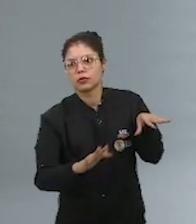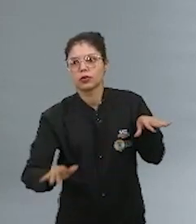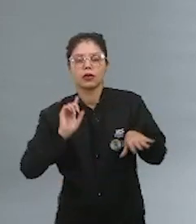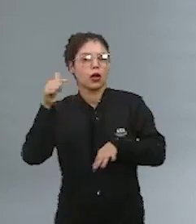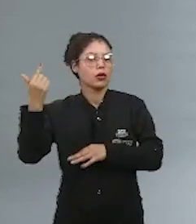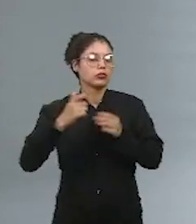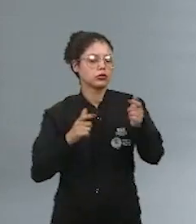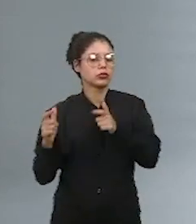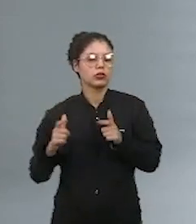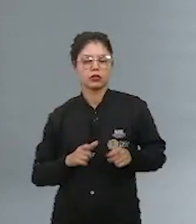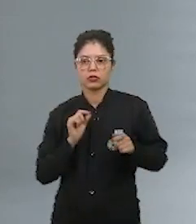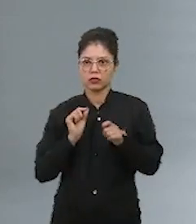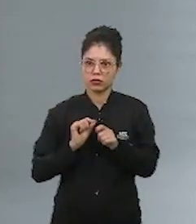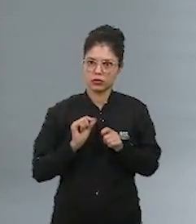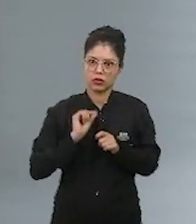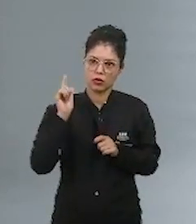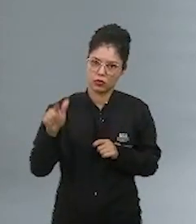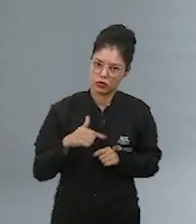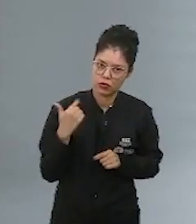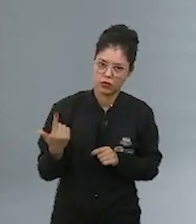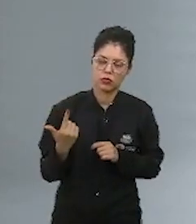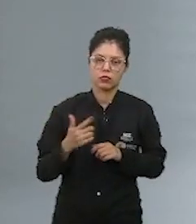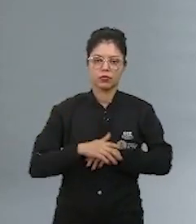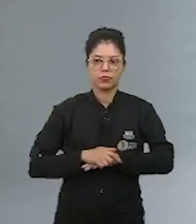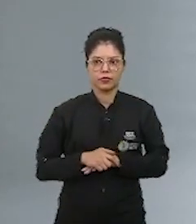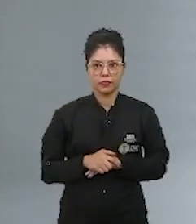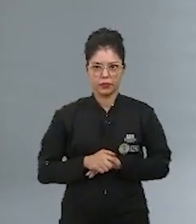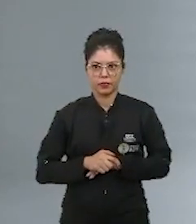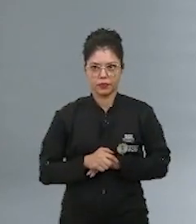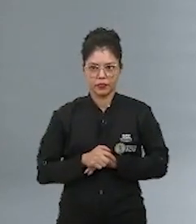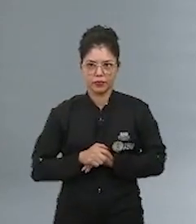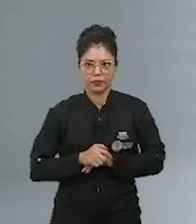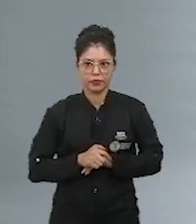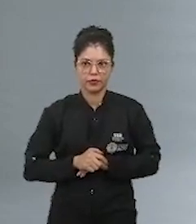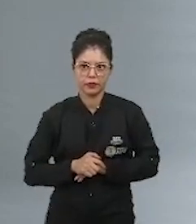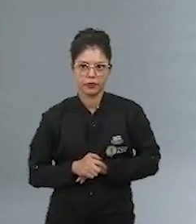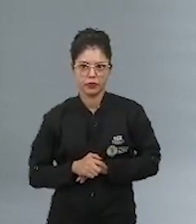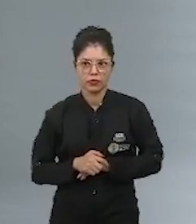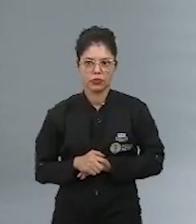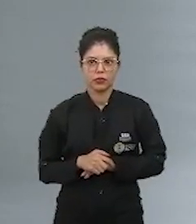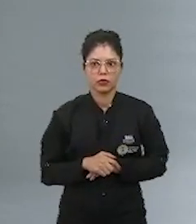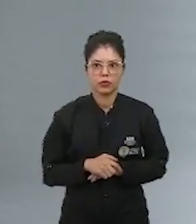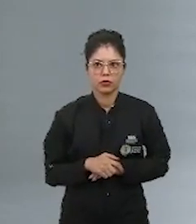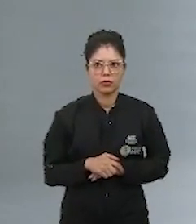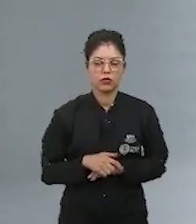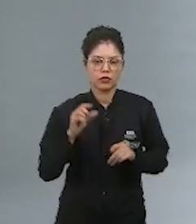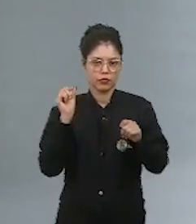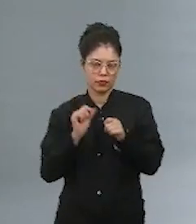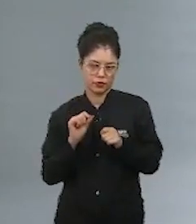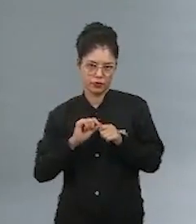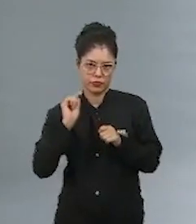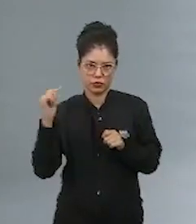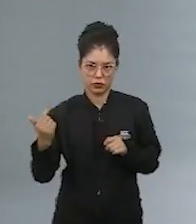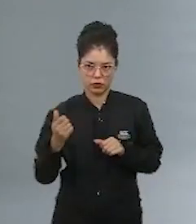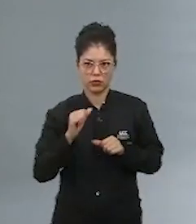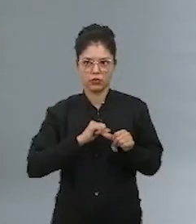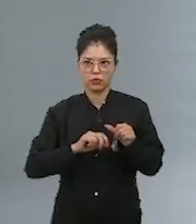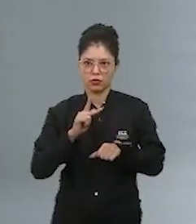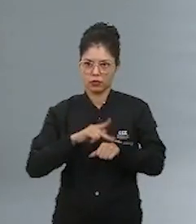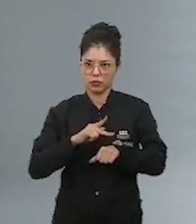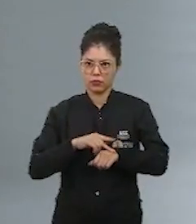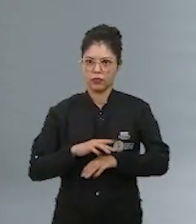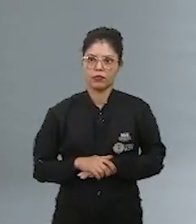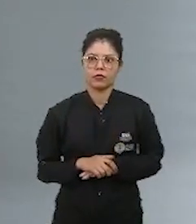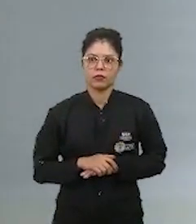outros lugares para formar outras rochas. Tá? Então, as rochas sedimentares são rochas formadas por outras rochas.